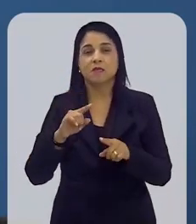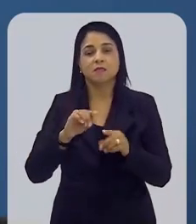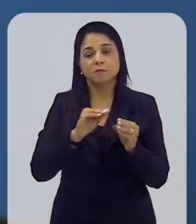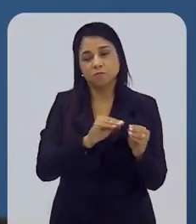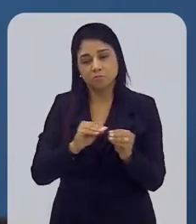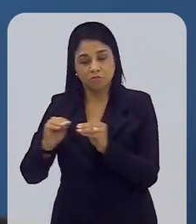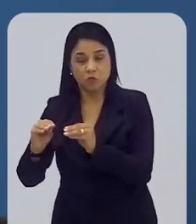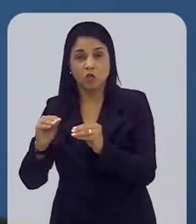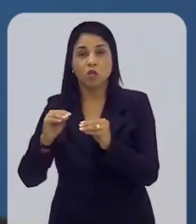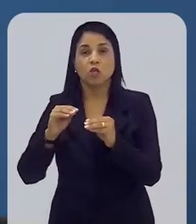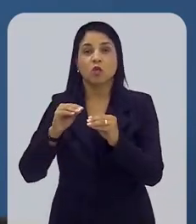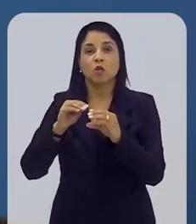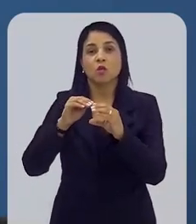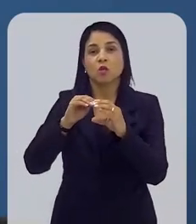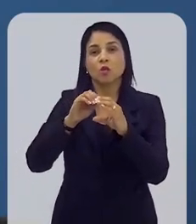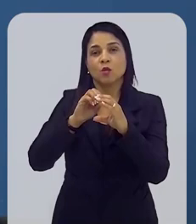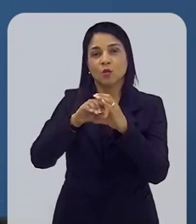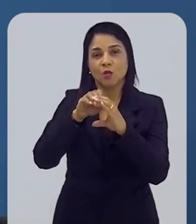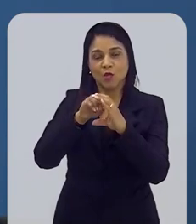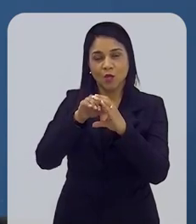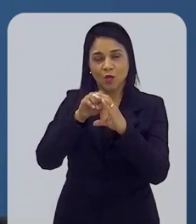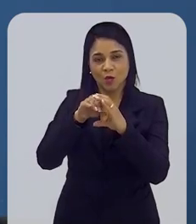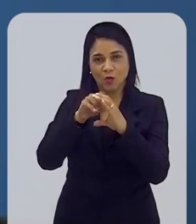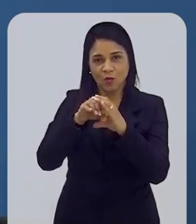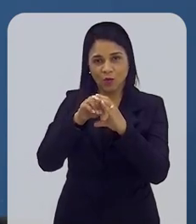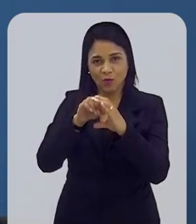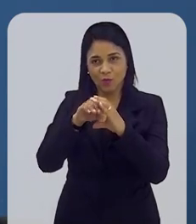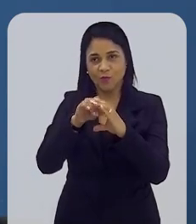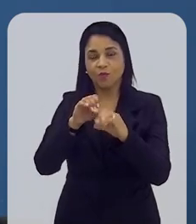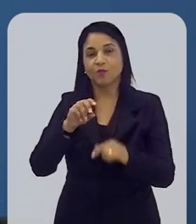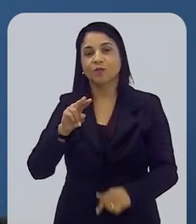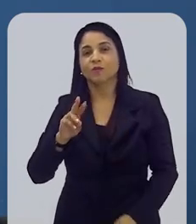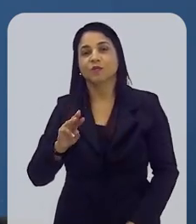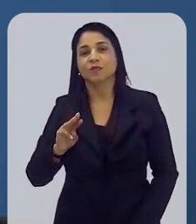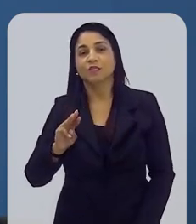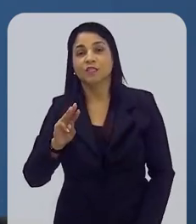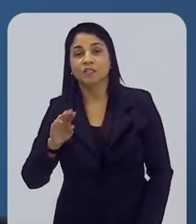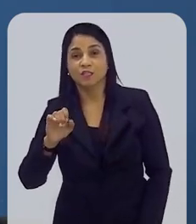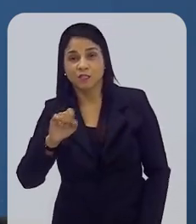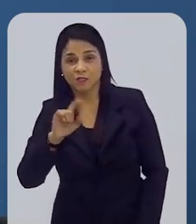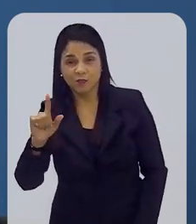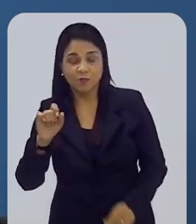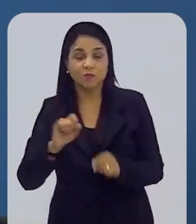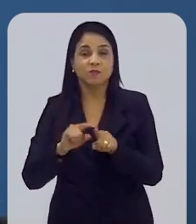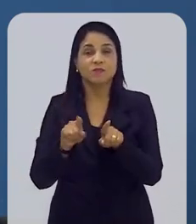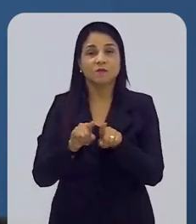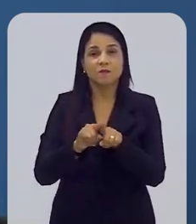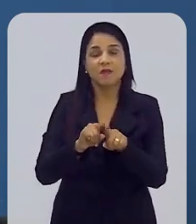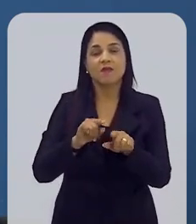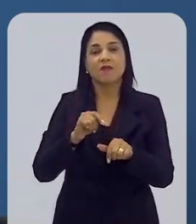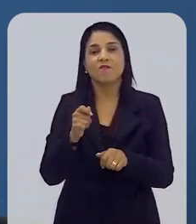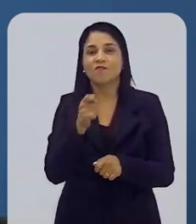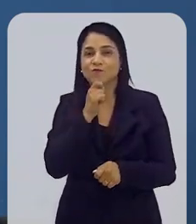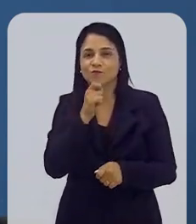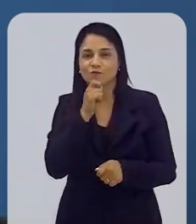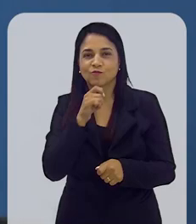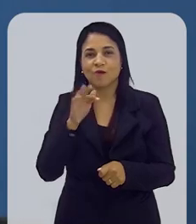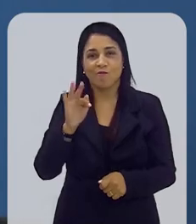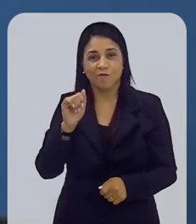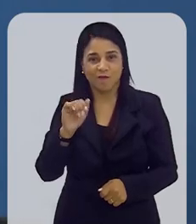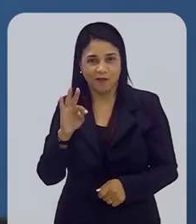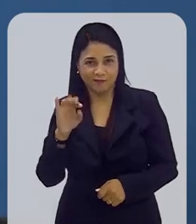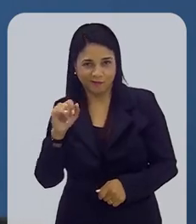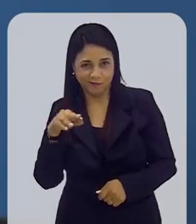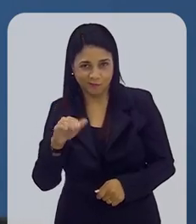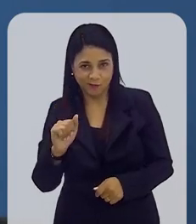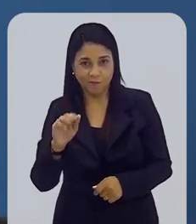para Globo News... Encontro com Fátima Bernardes, video show, onde eu era repórter e depois virei apresentadora. Depois